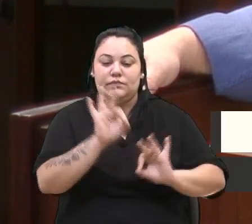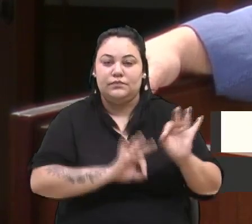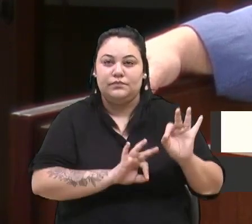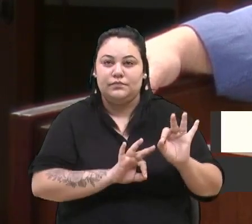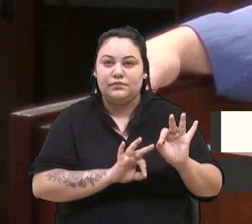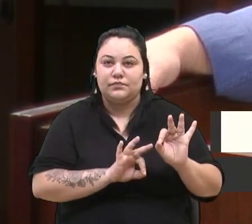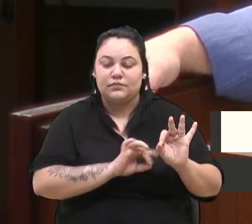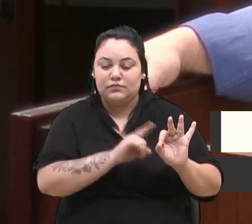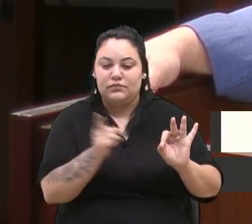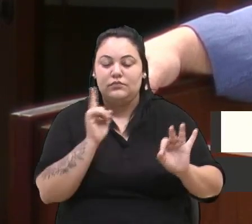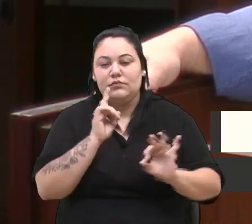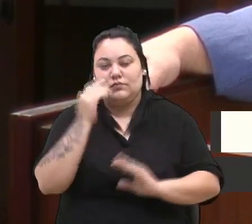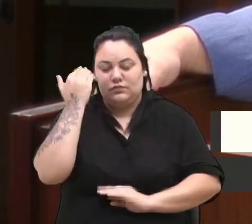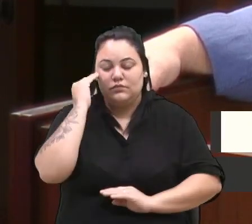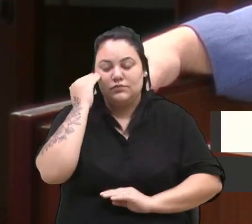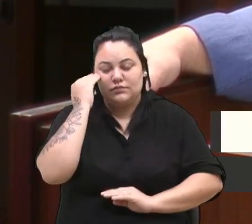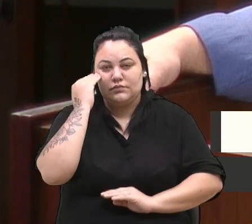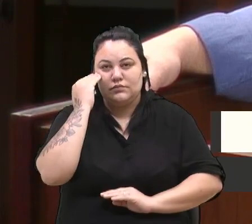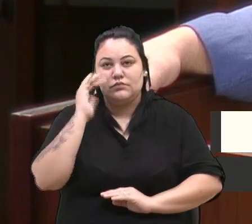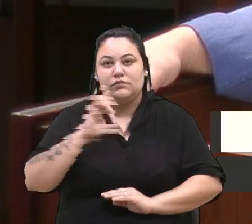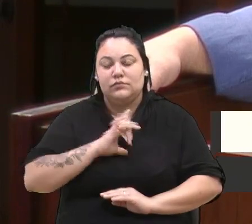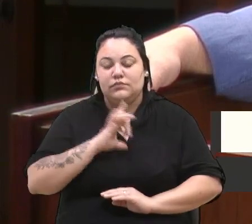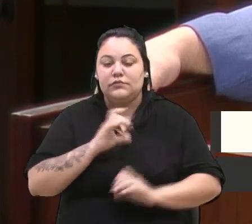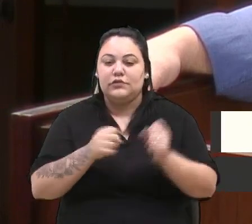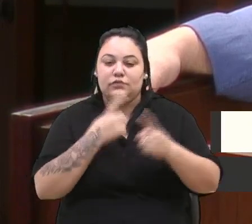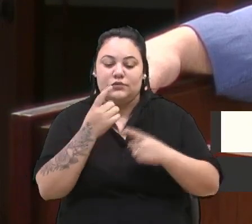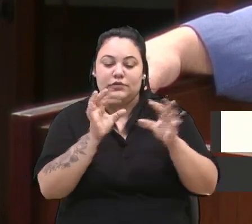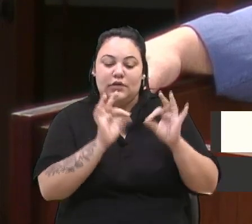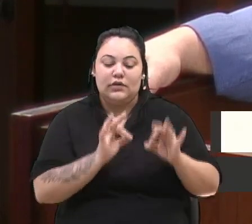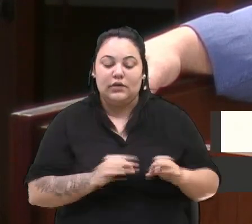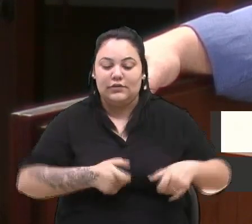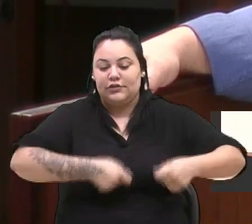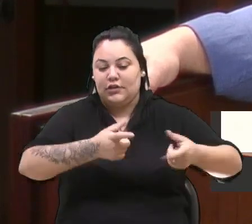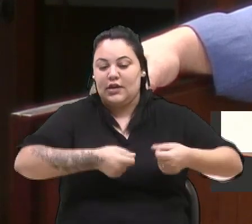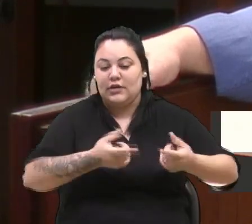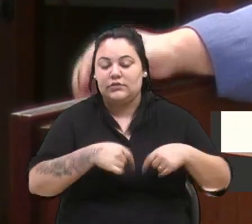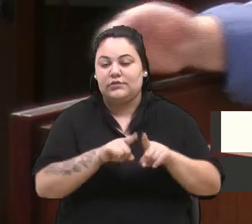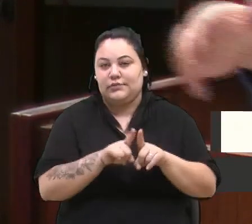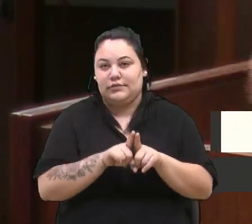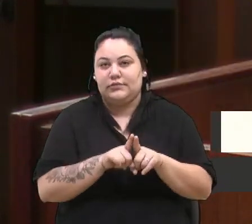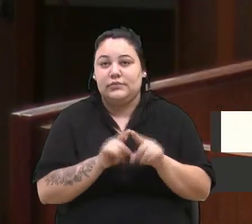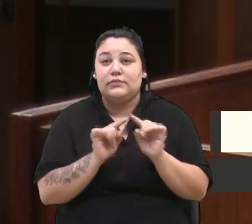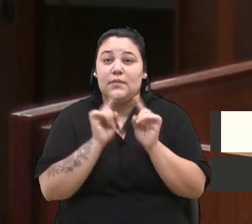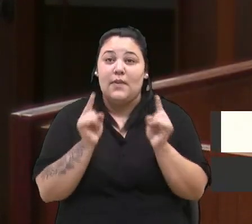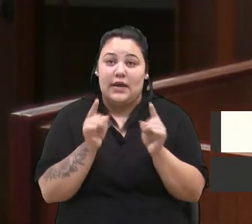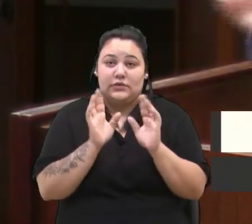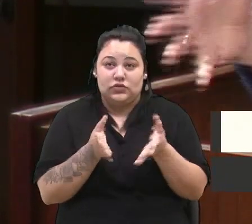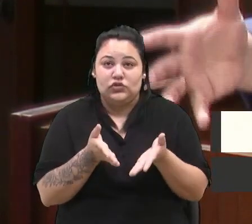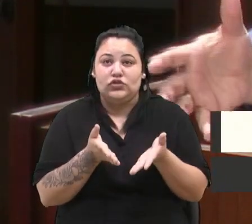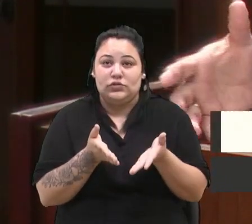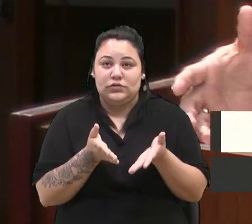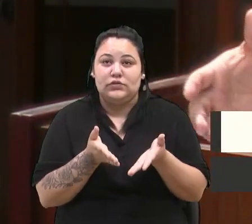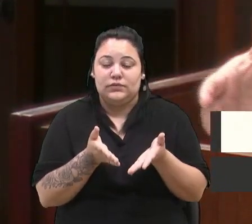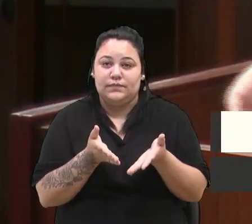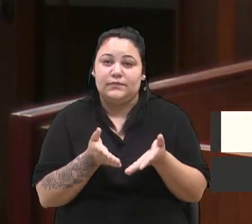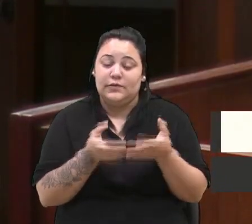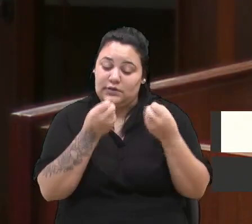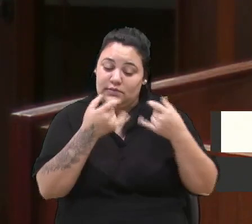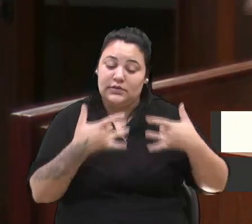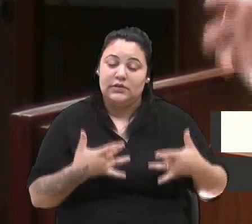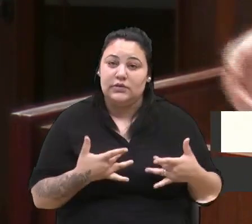gente entendia que iria existir alguma questão de custos, obviamente, mas que já há jurisprudência, né,